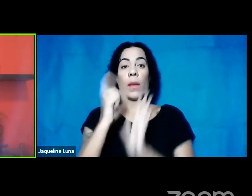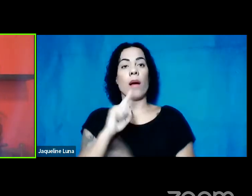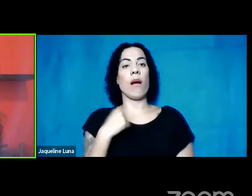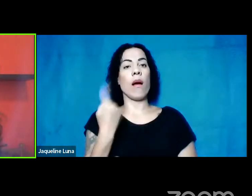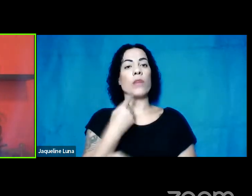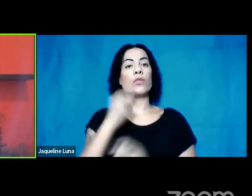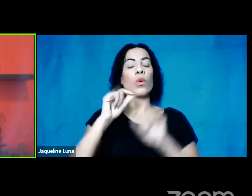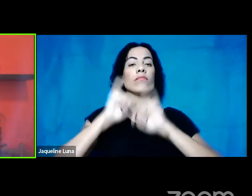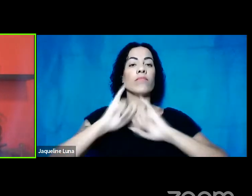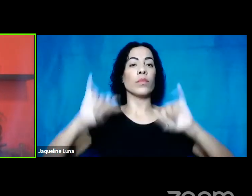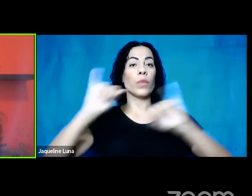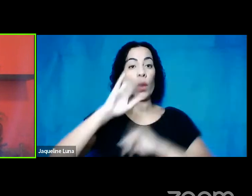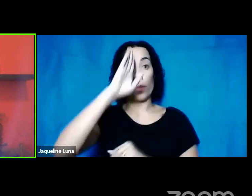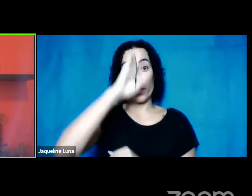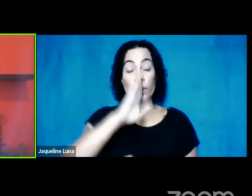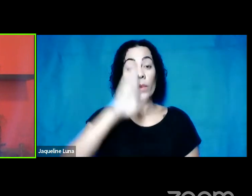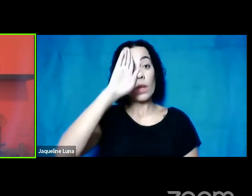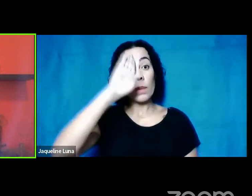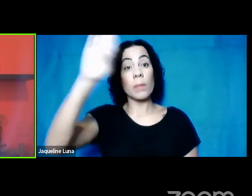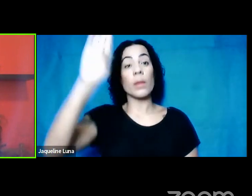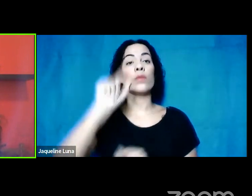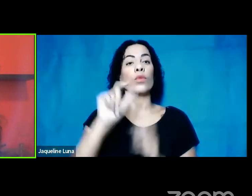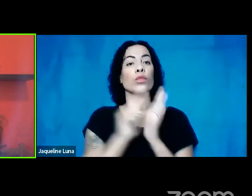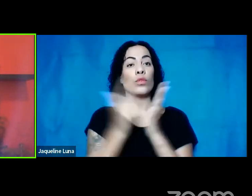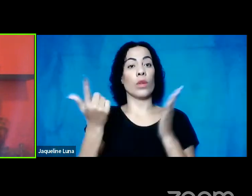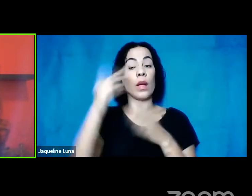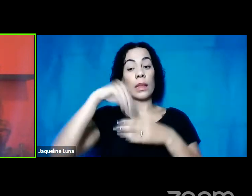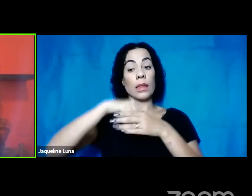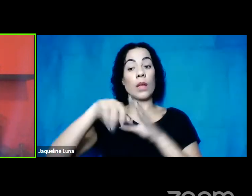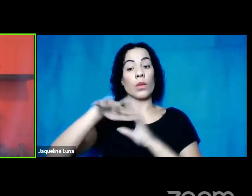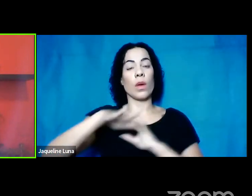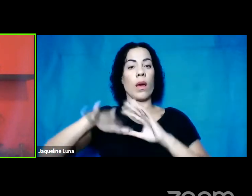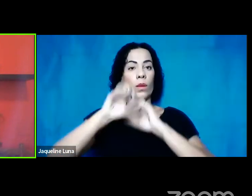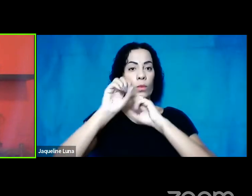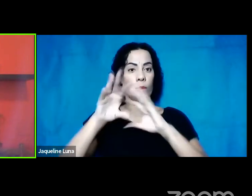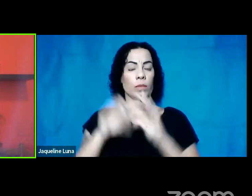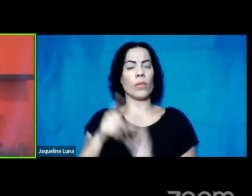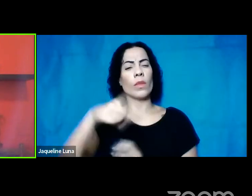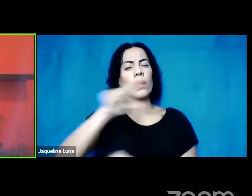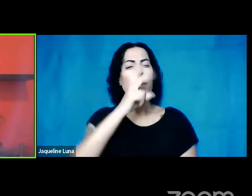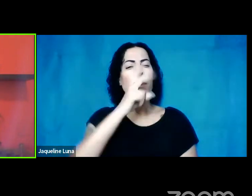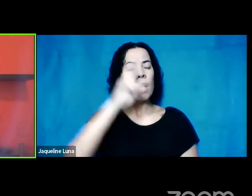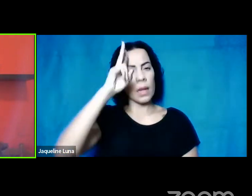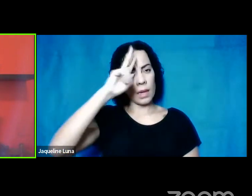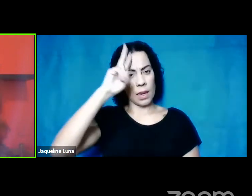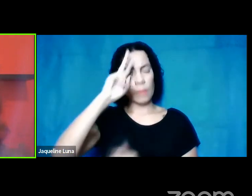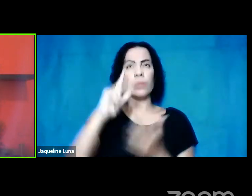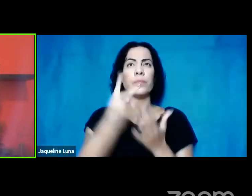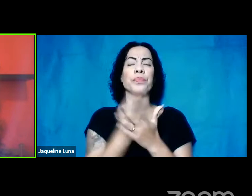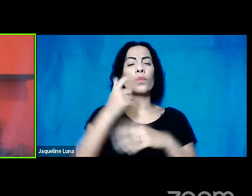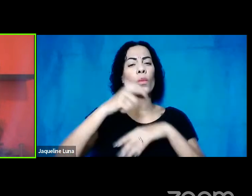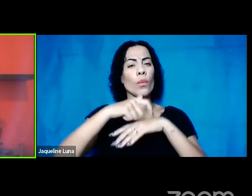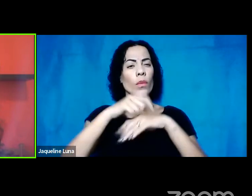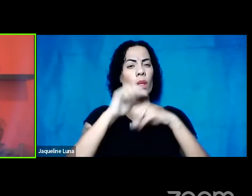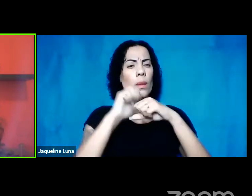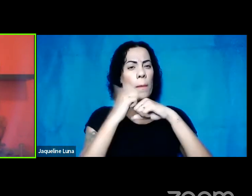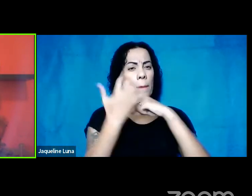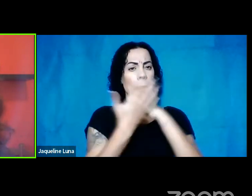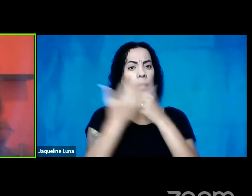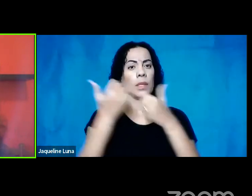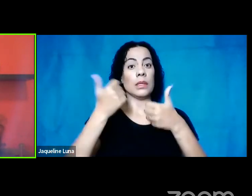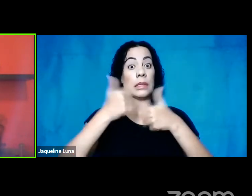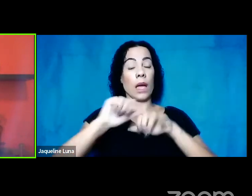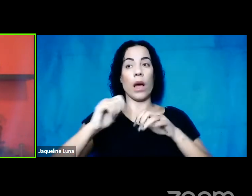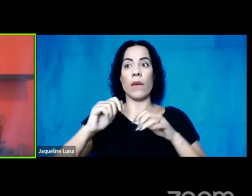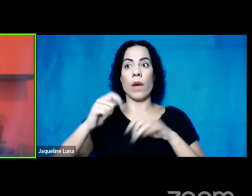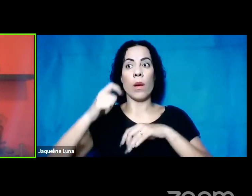pública, e mais especificamente jornalismo dentro da comunicação pública. Vocês devem se lembrar de um dado momento em que a pandemia estava muito, muito ruim, foram muitos